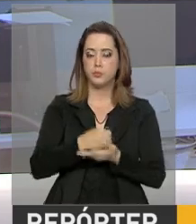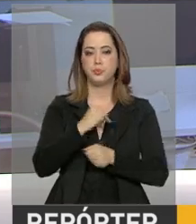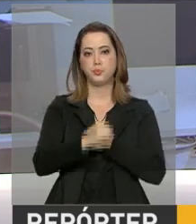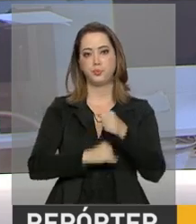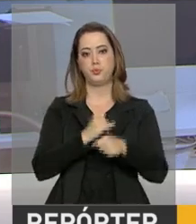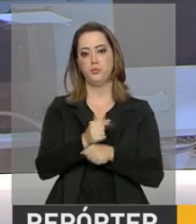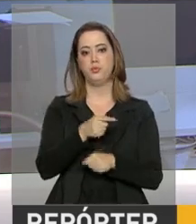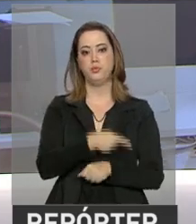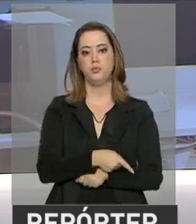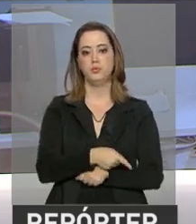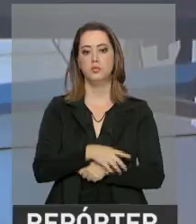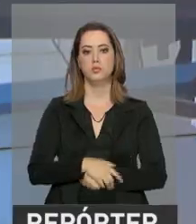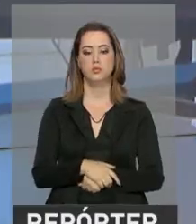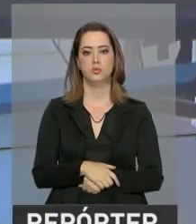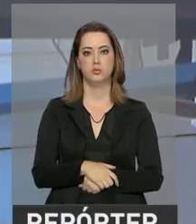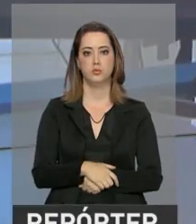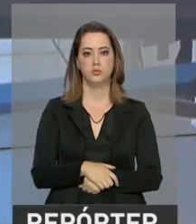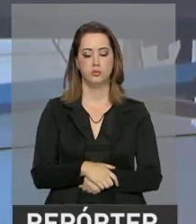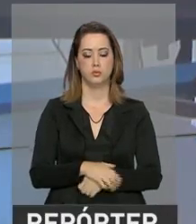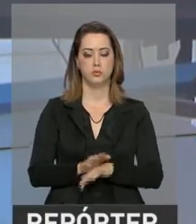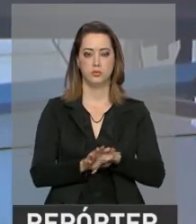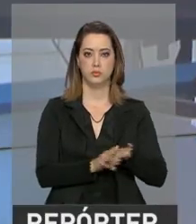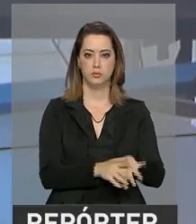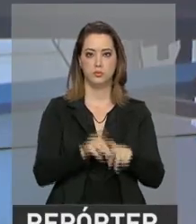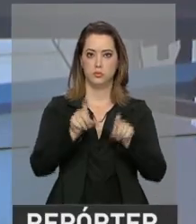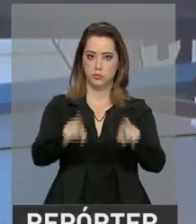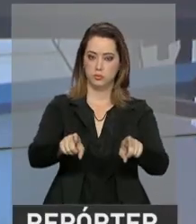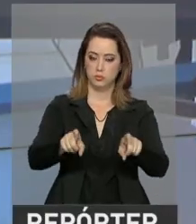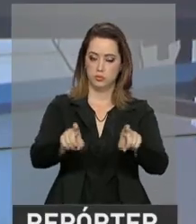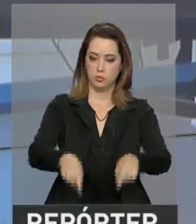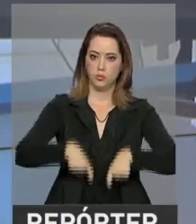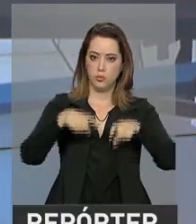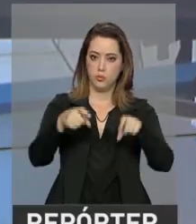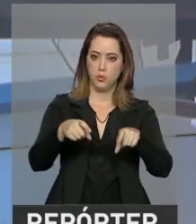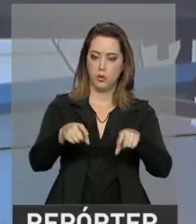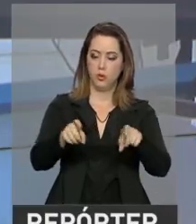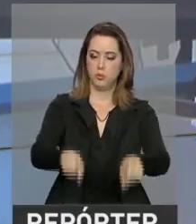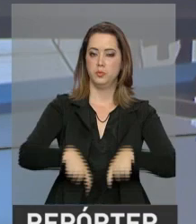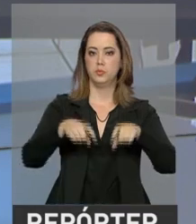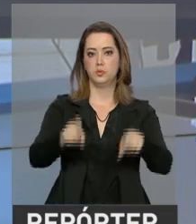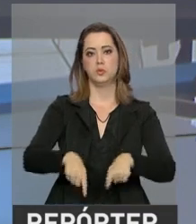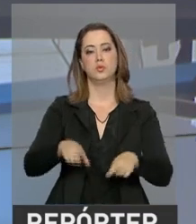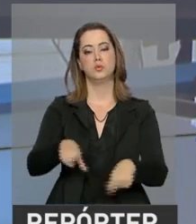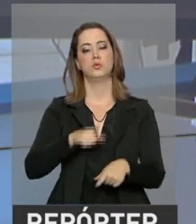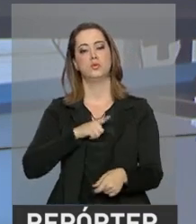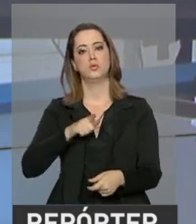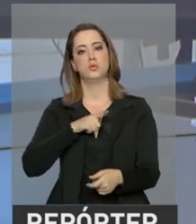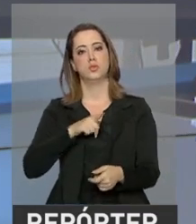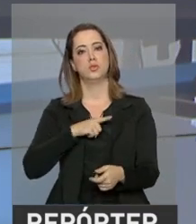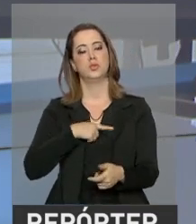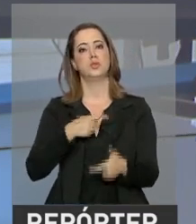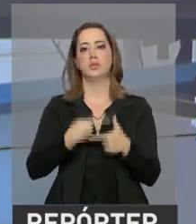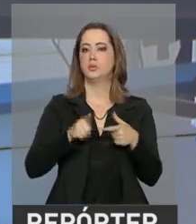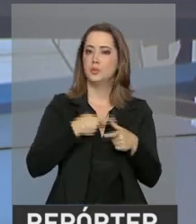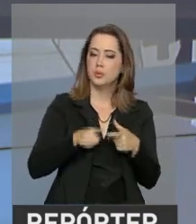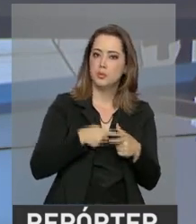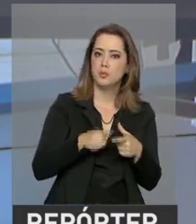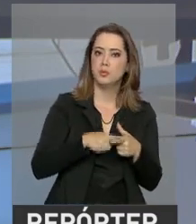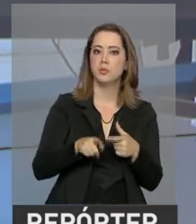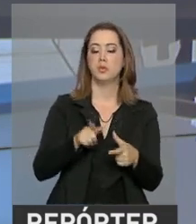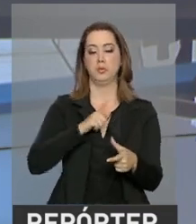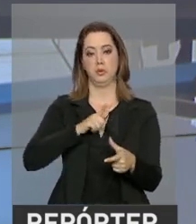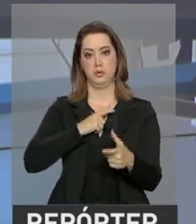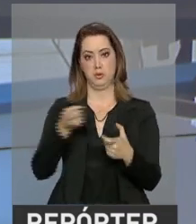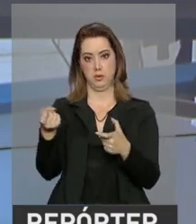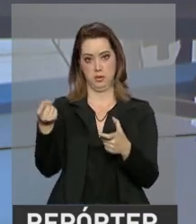P goov.br Produtores Rurais do Rio Grande do Sul que tiveram perdas nas lavouras por problemas climáticos vão ter a dívida